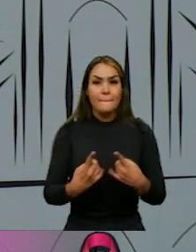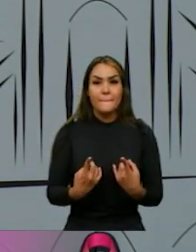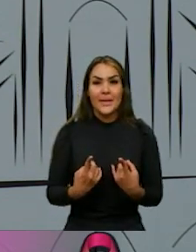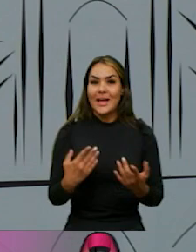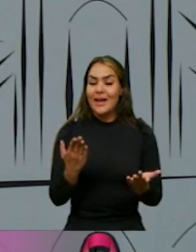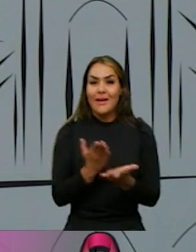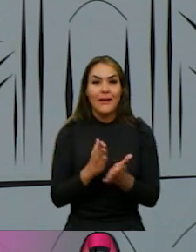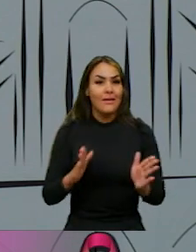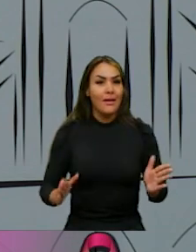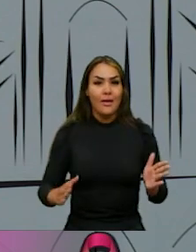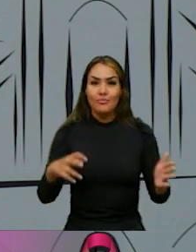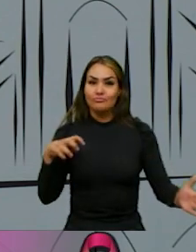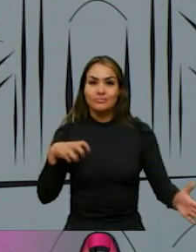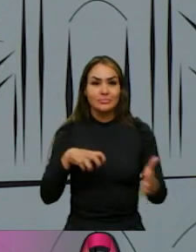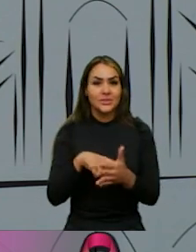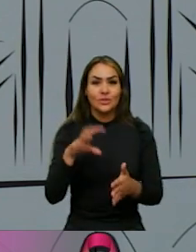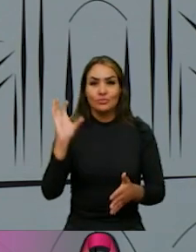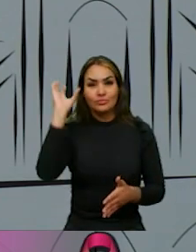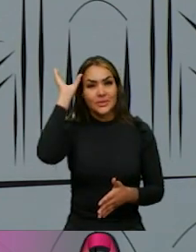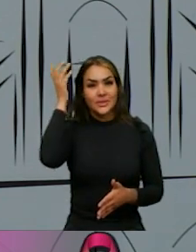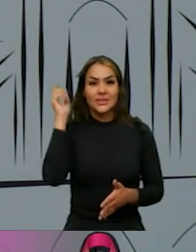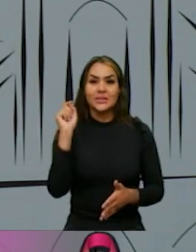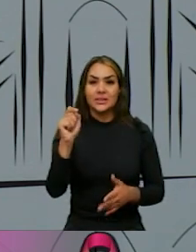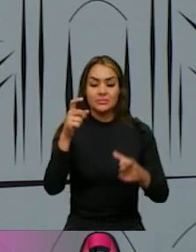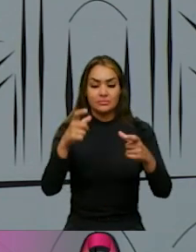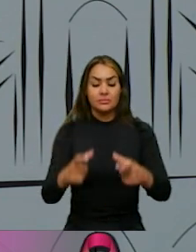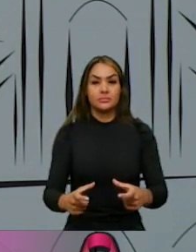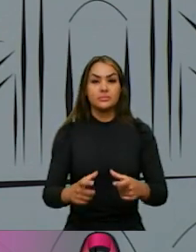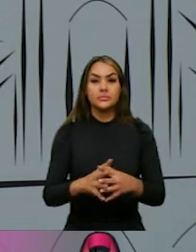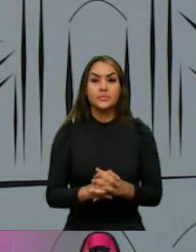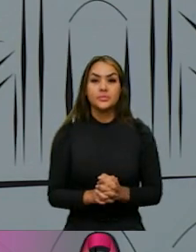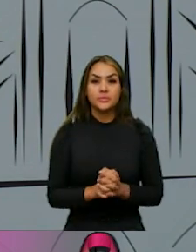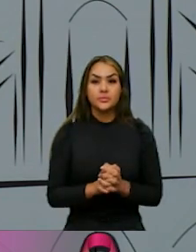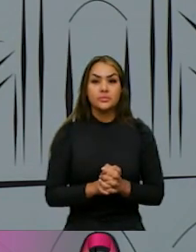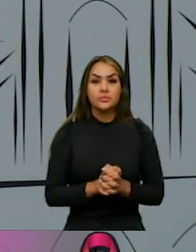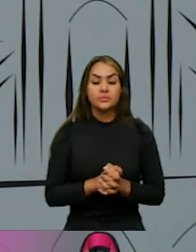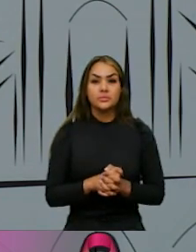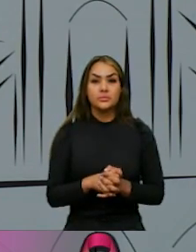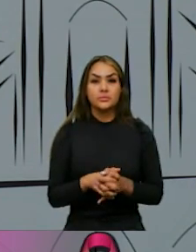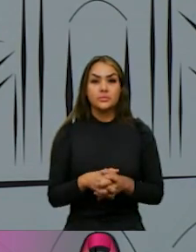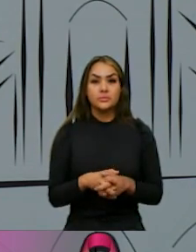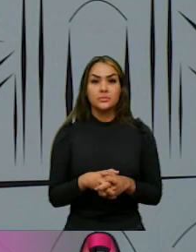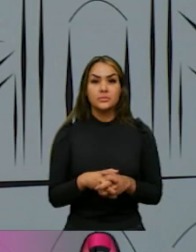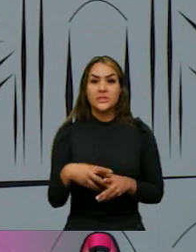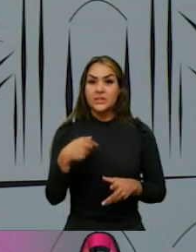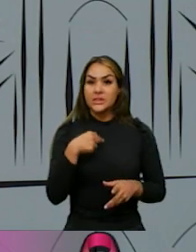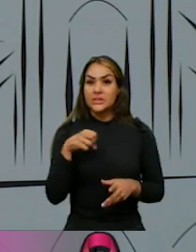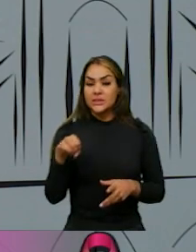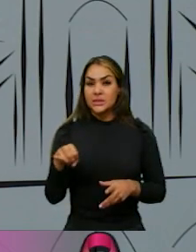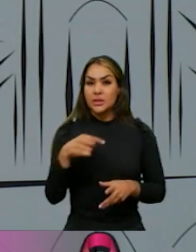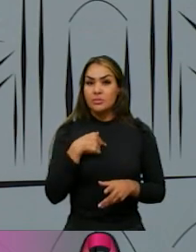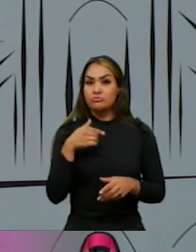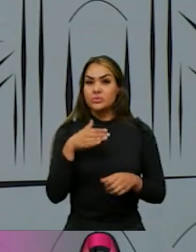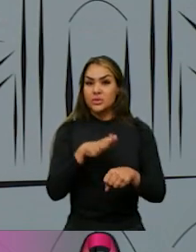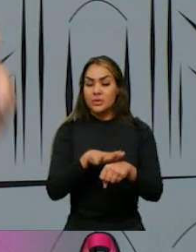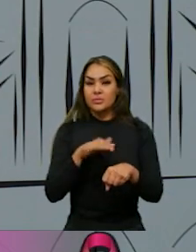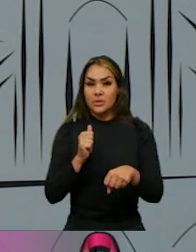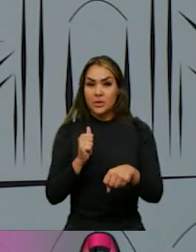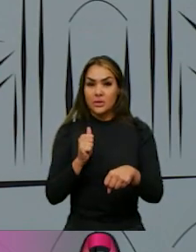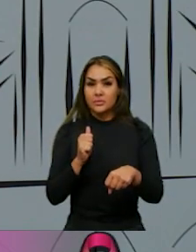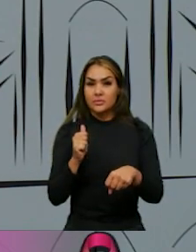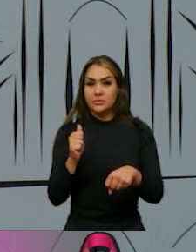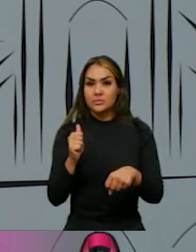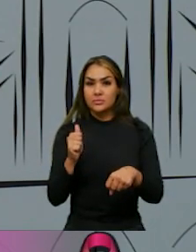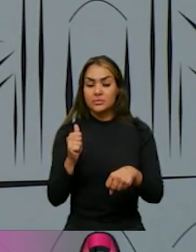os acidentes que ocorriam naquele local. Se eu fosse convidar só as pessoas que eu tenho as